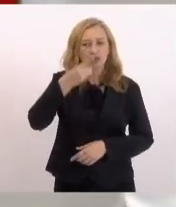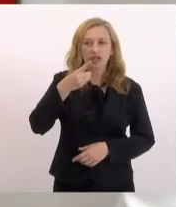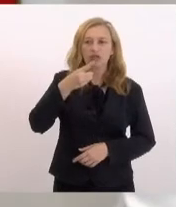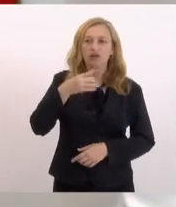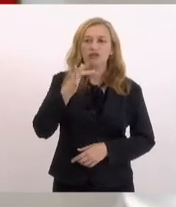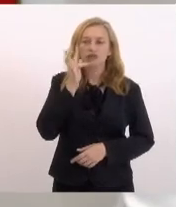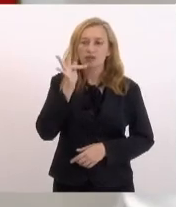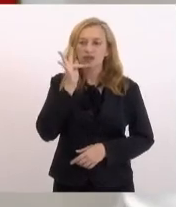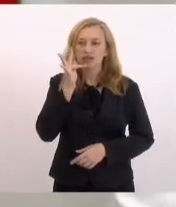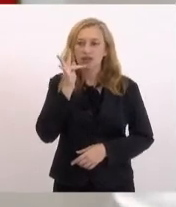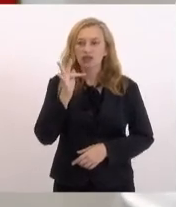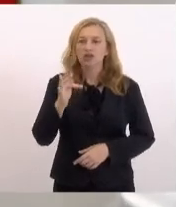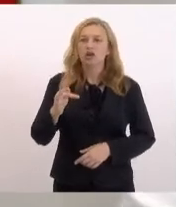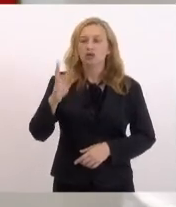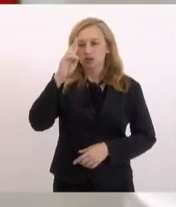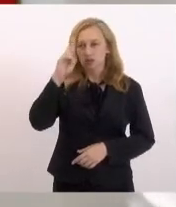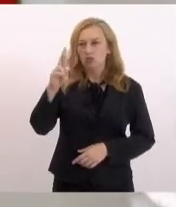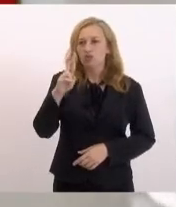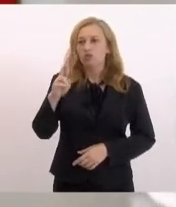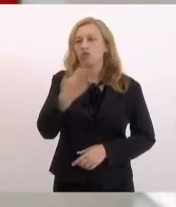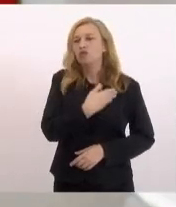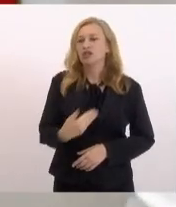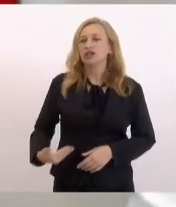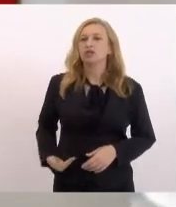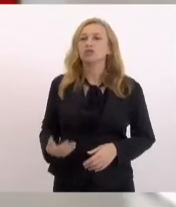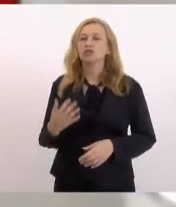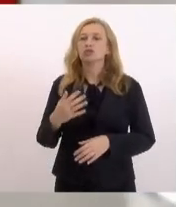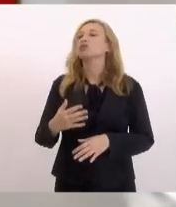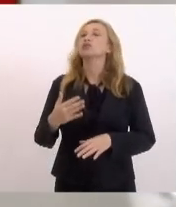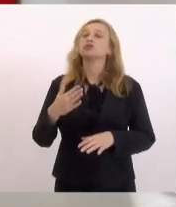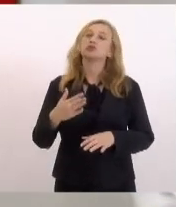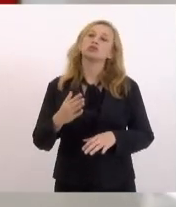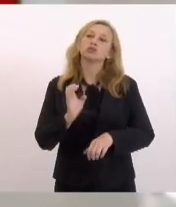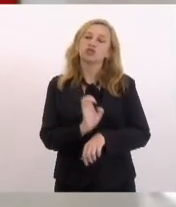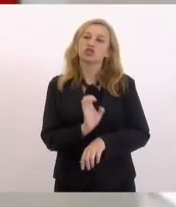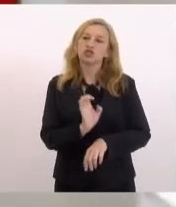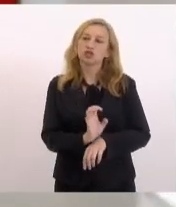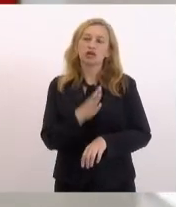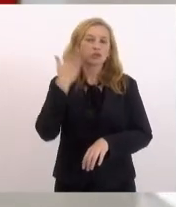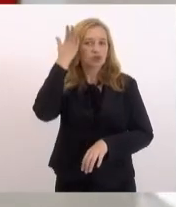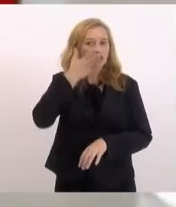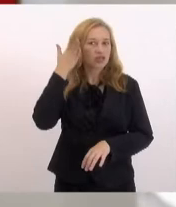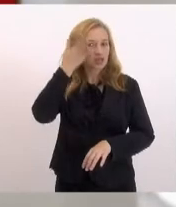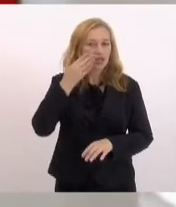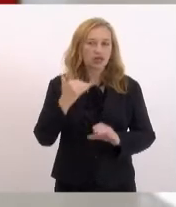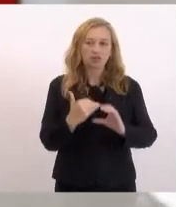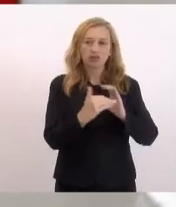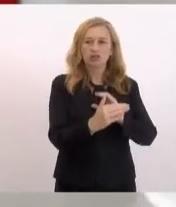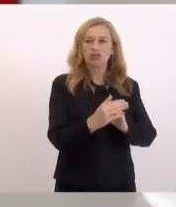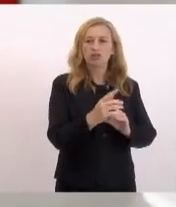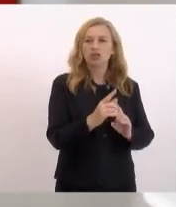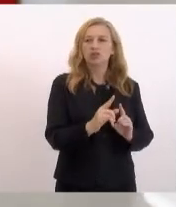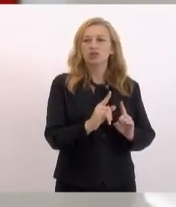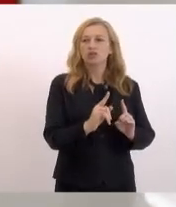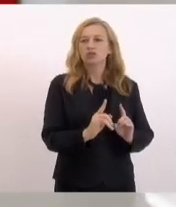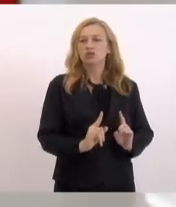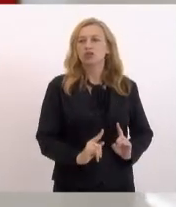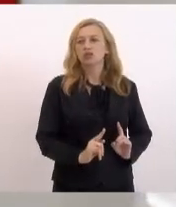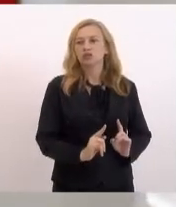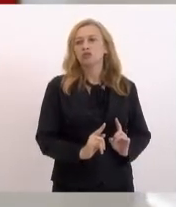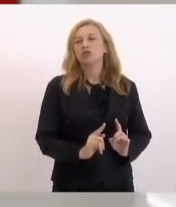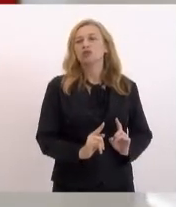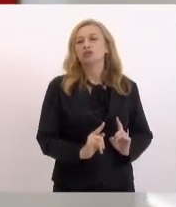que solicita ao seletivo do seu governador do Estado o envio de mensagens expondo sobre a regularização fundiária dos imóveis localizados na comunidade